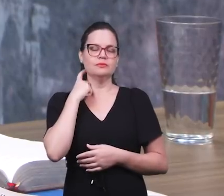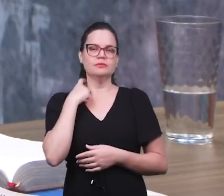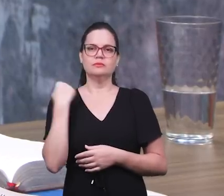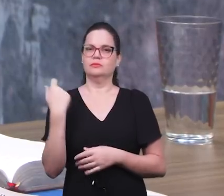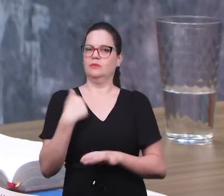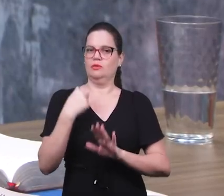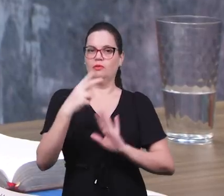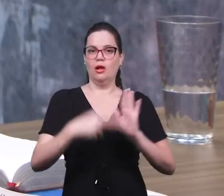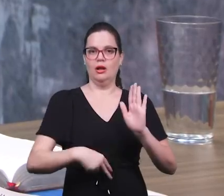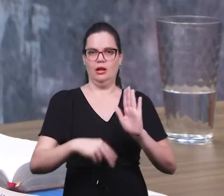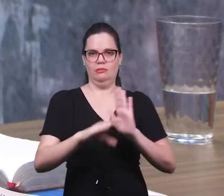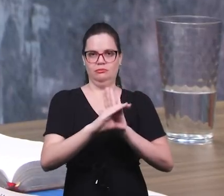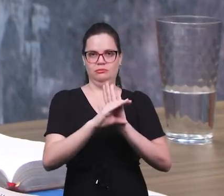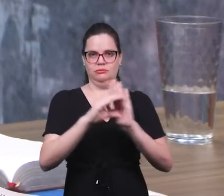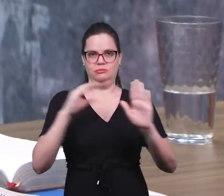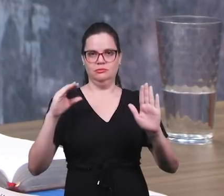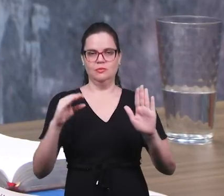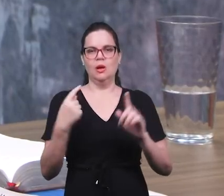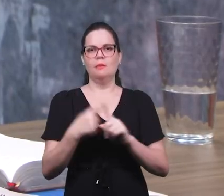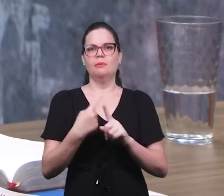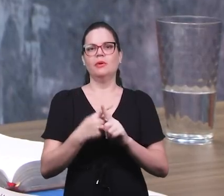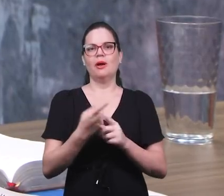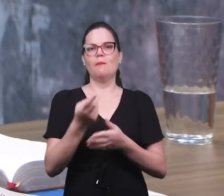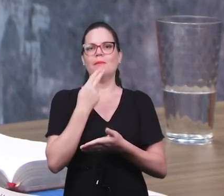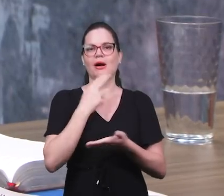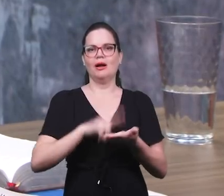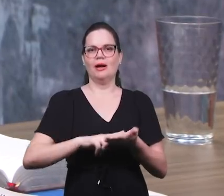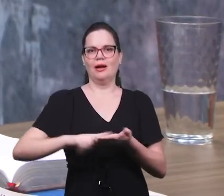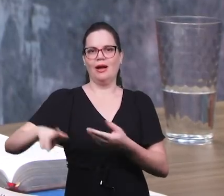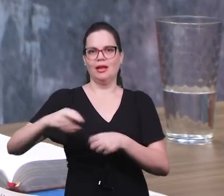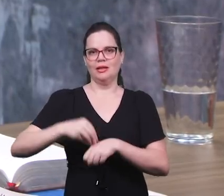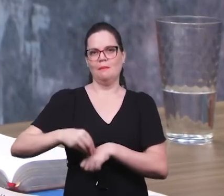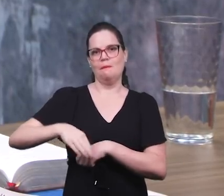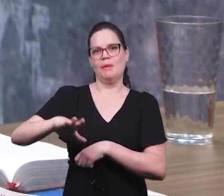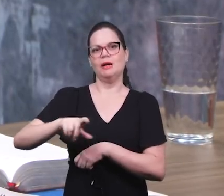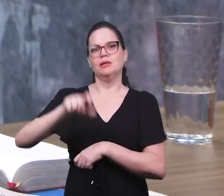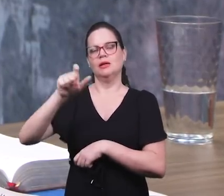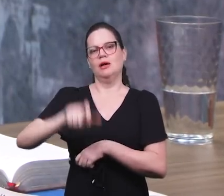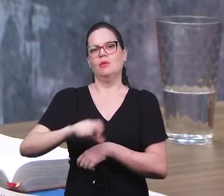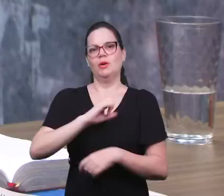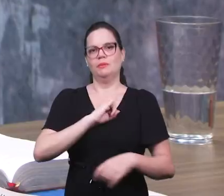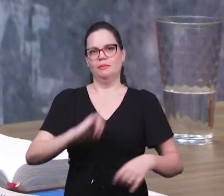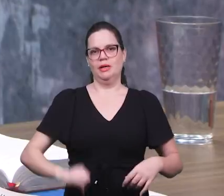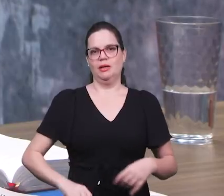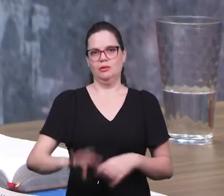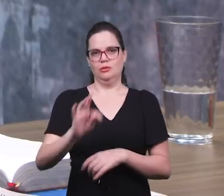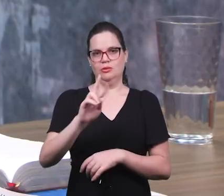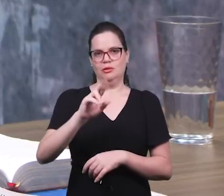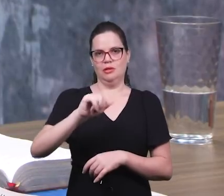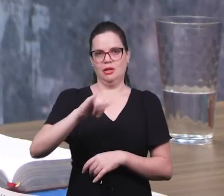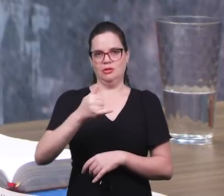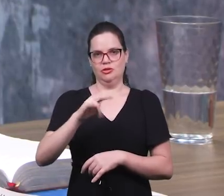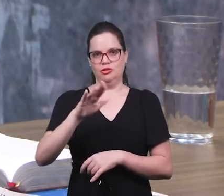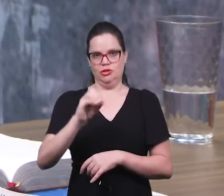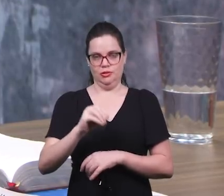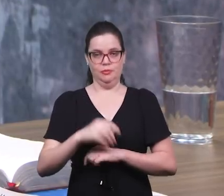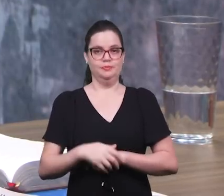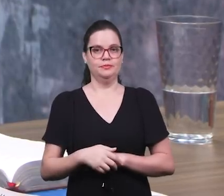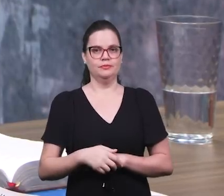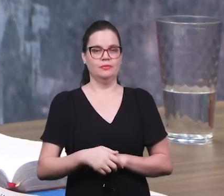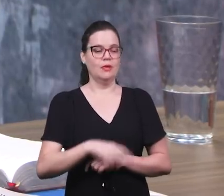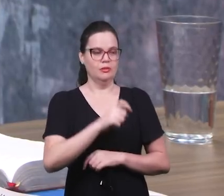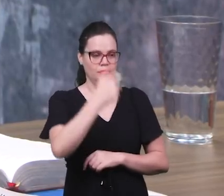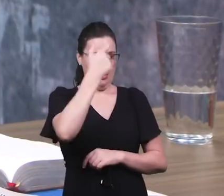um fragmento desse texto, que é uma carta de Plínio ao imperador Trajano. Essa foi a regra que eu segui diante dos que me